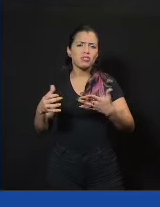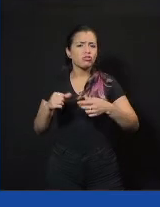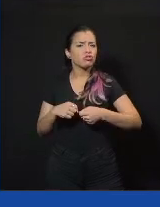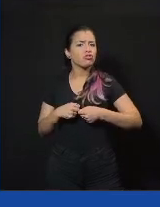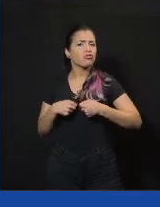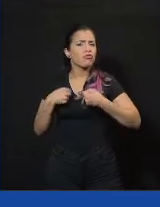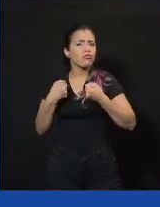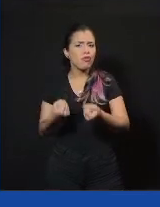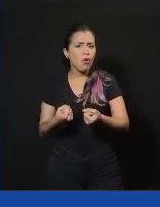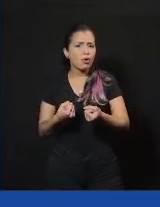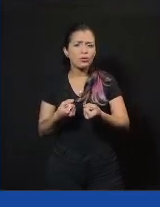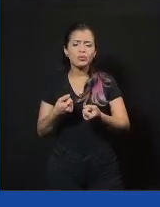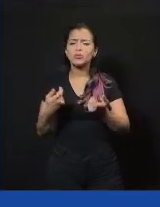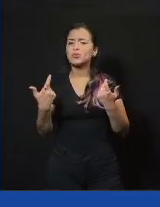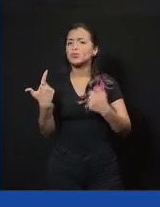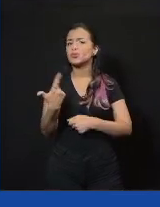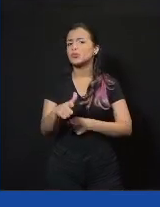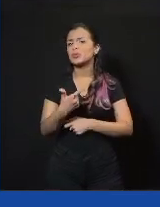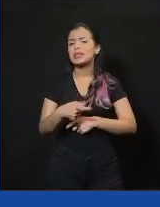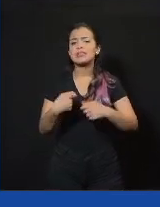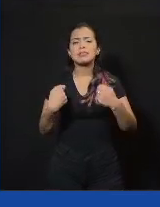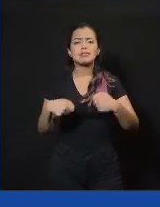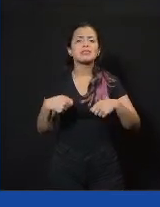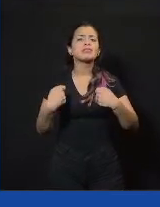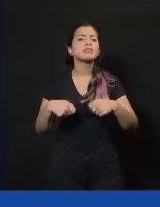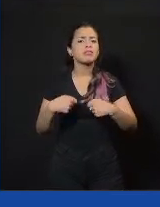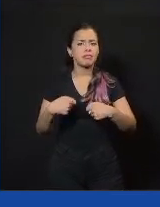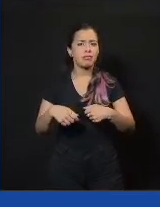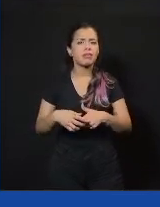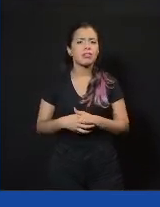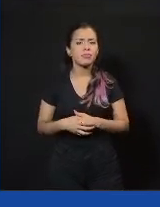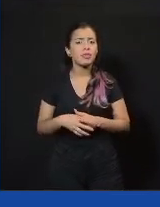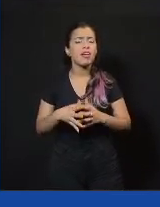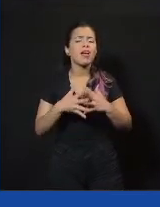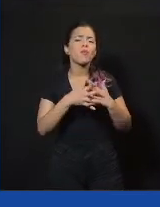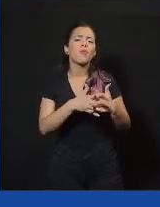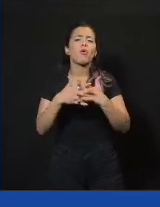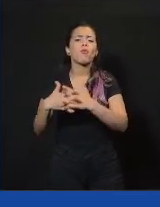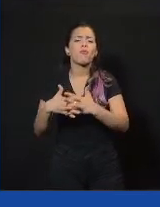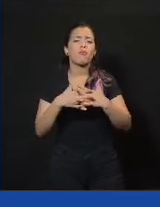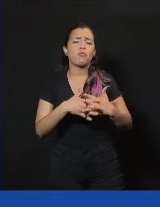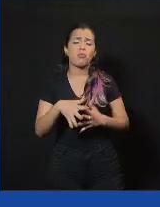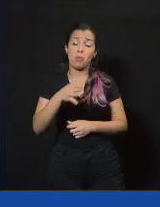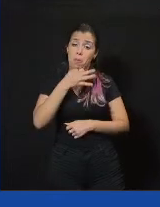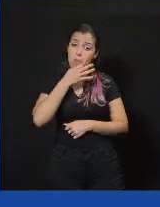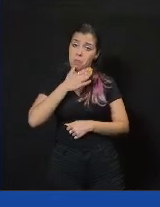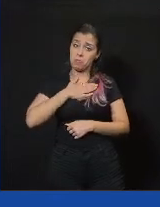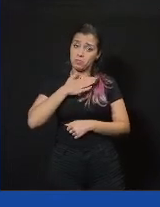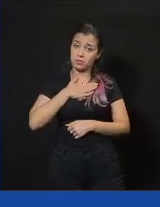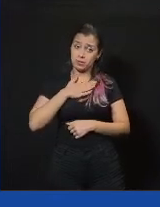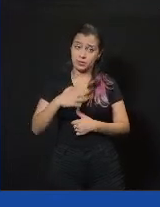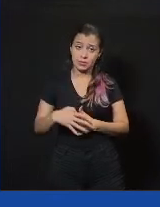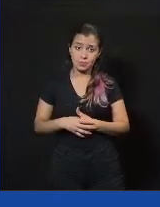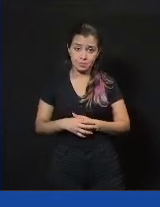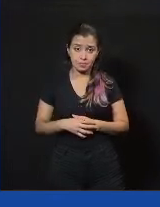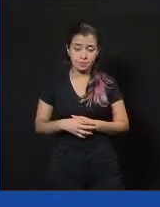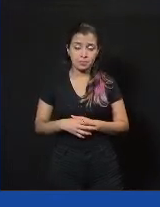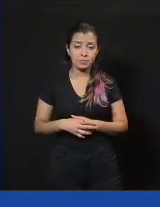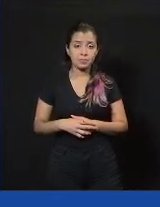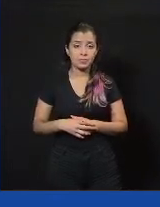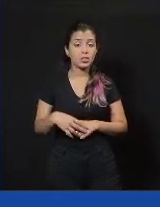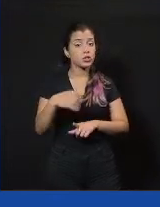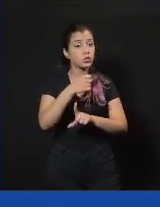projeto de Estado, no programa de Estado. É uma confusão na minha visão. A sociedade